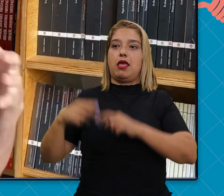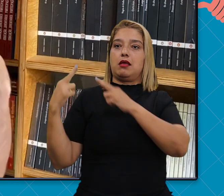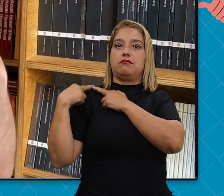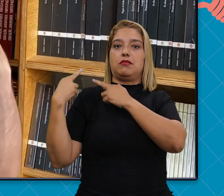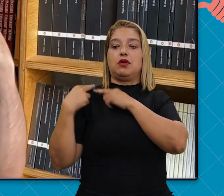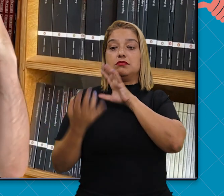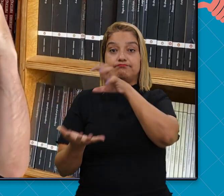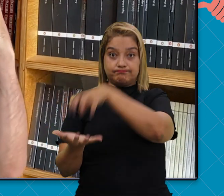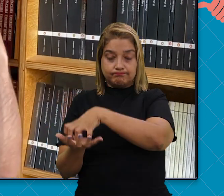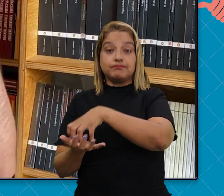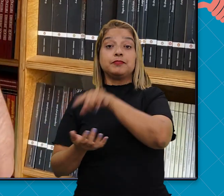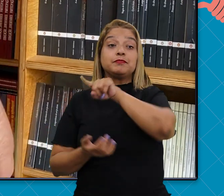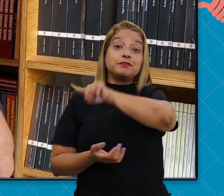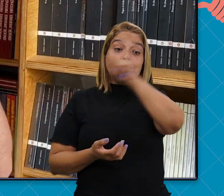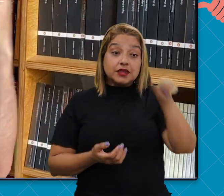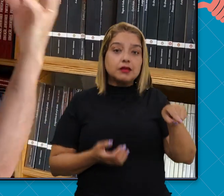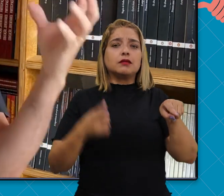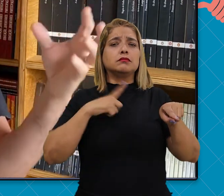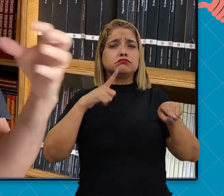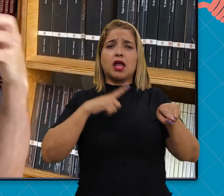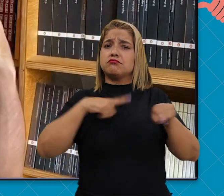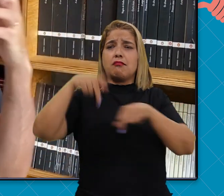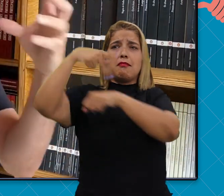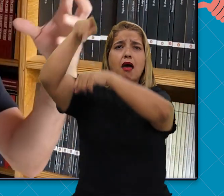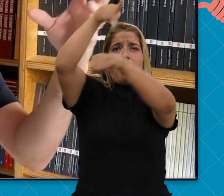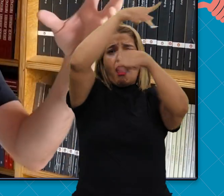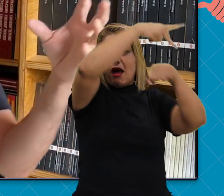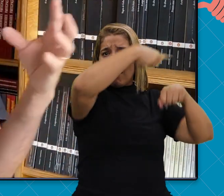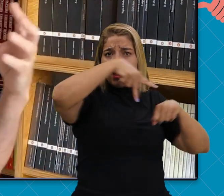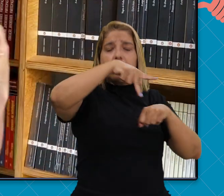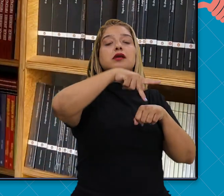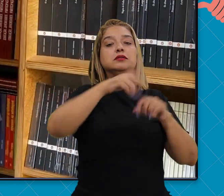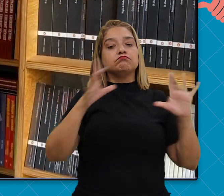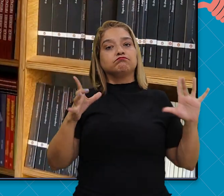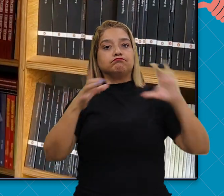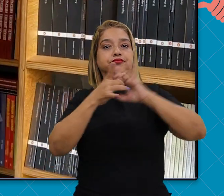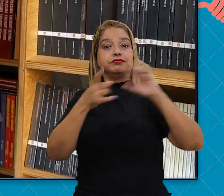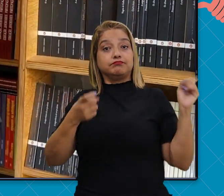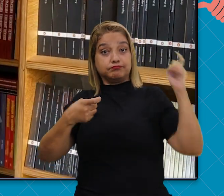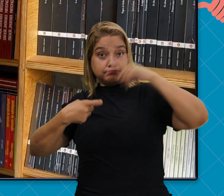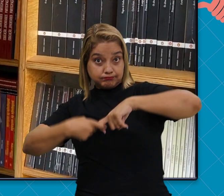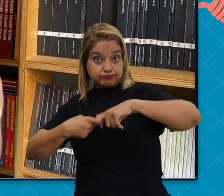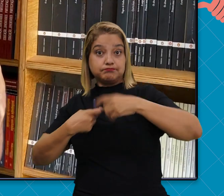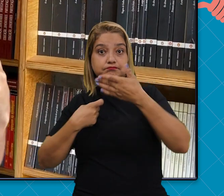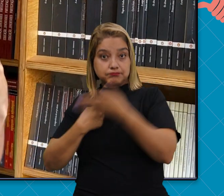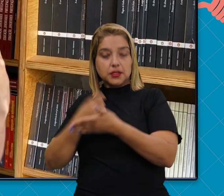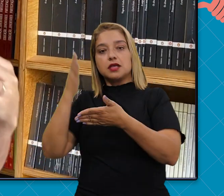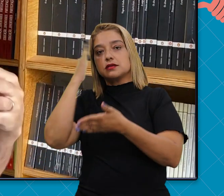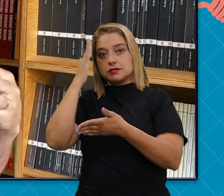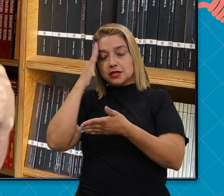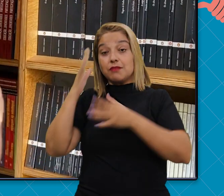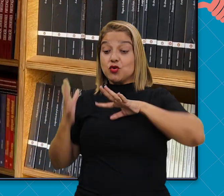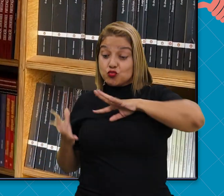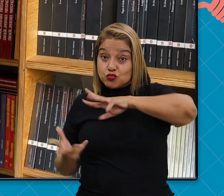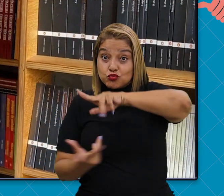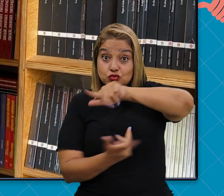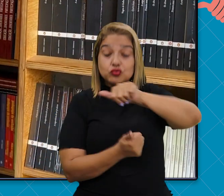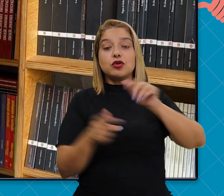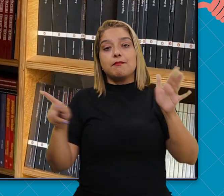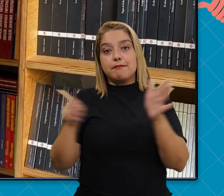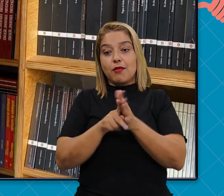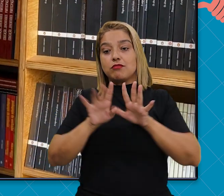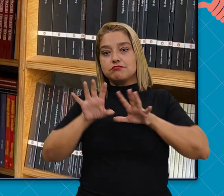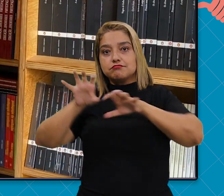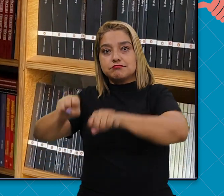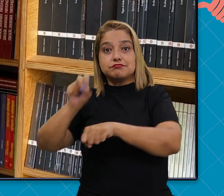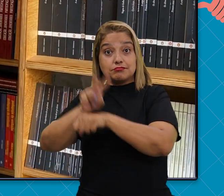transnacional, né? Um órgão que envolve vários países, ele é multinacional, e reconheceu como patrimônio mundial a cidade de